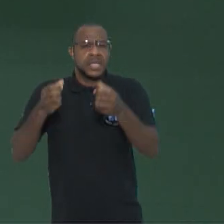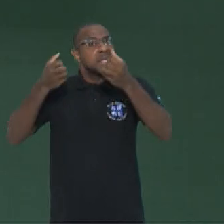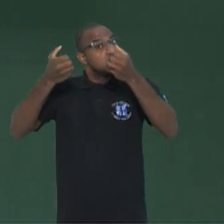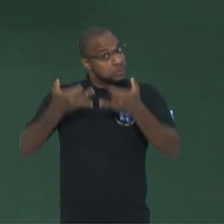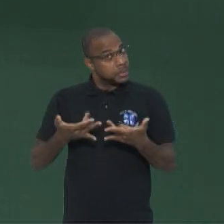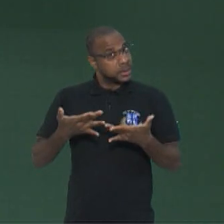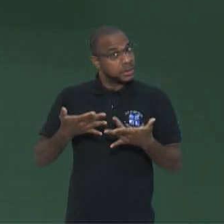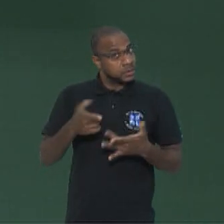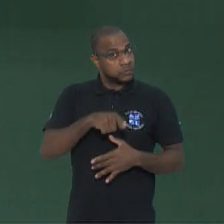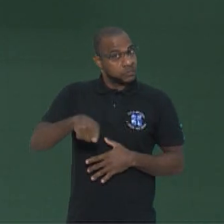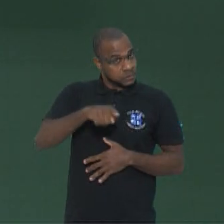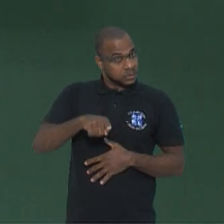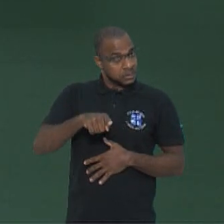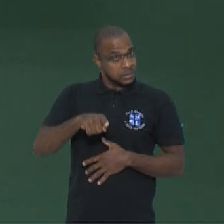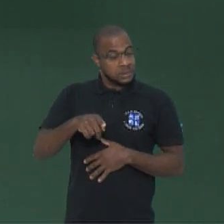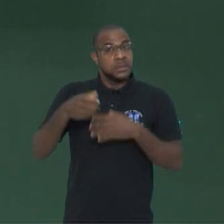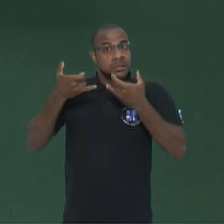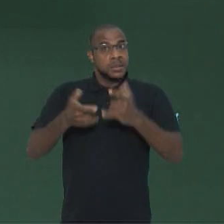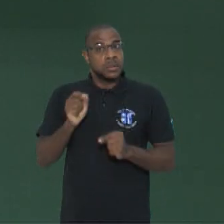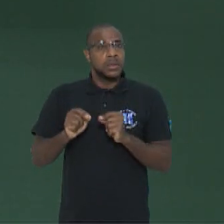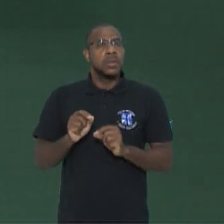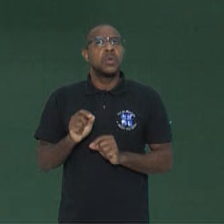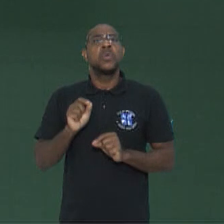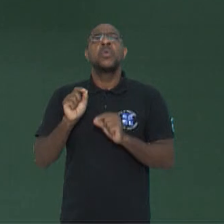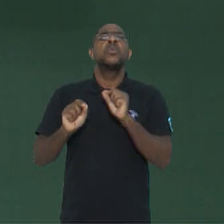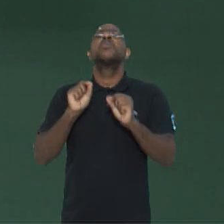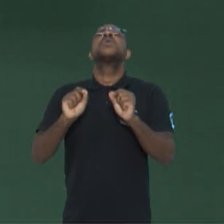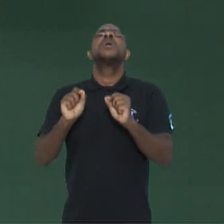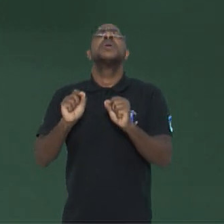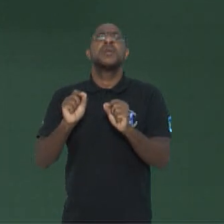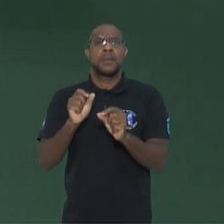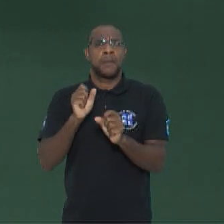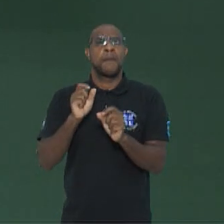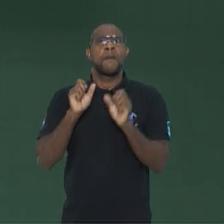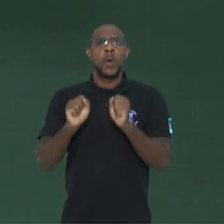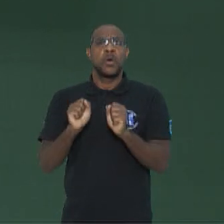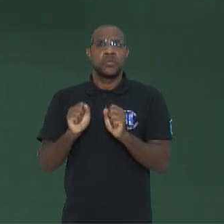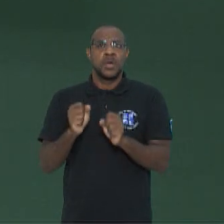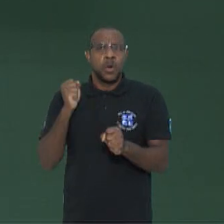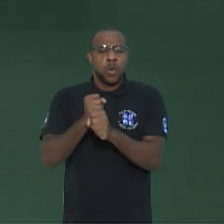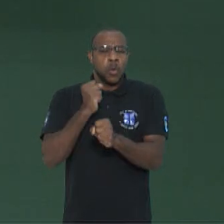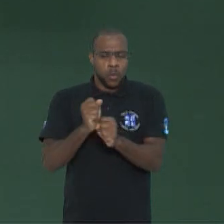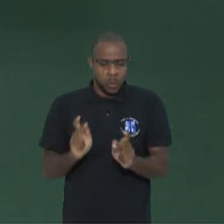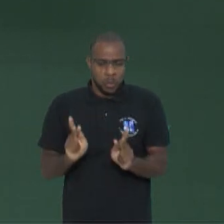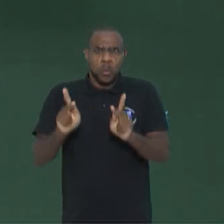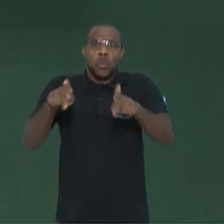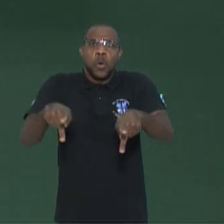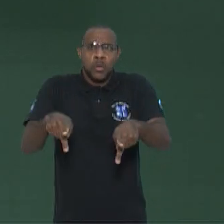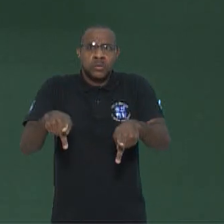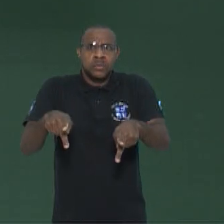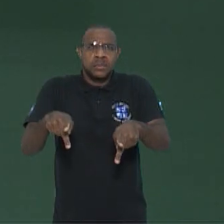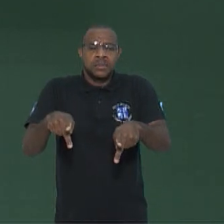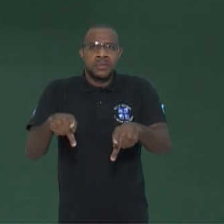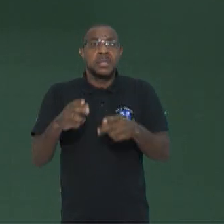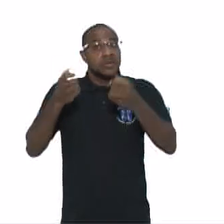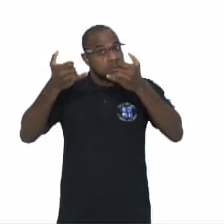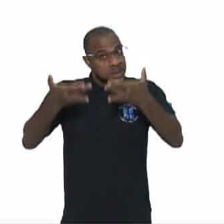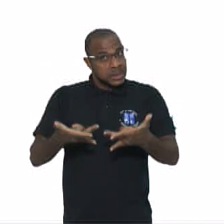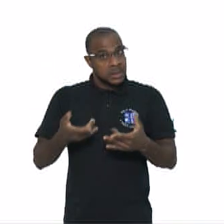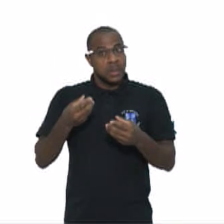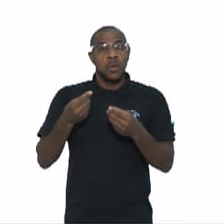personagens, quem pode construir pontes? E explique como que você chegou, né, a essa conclusão.